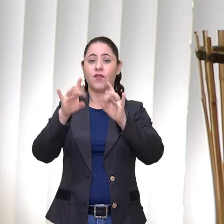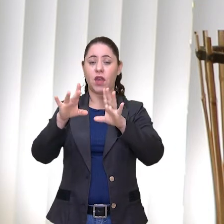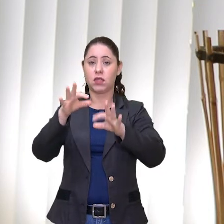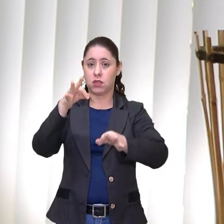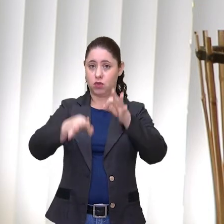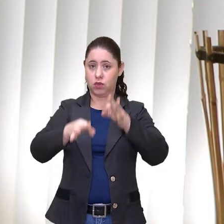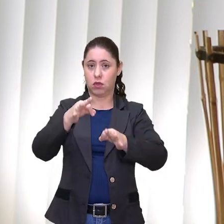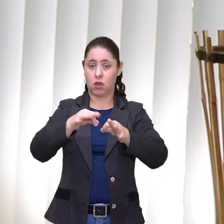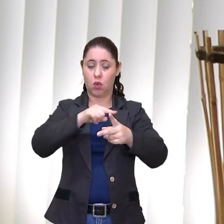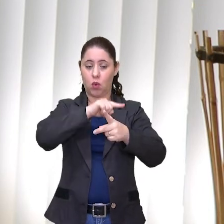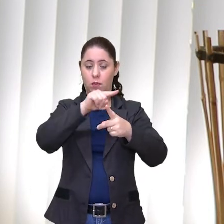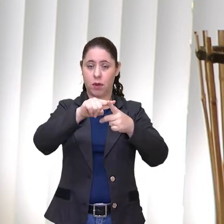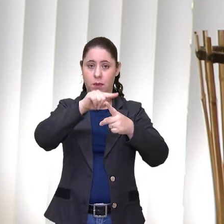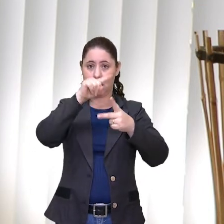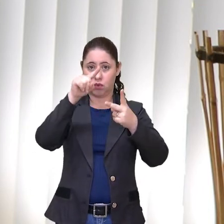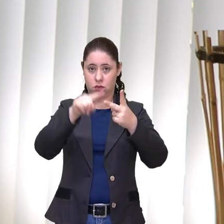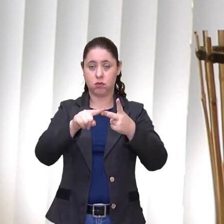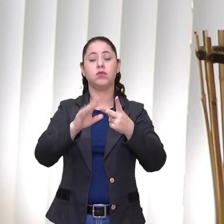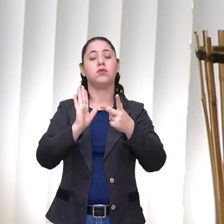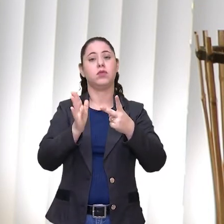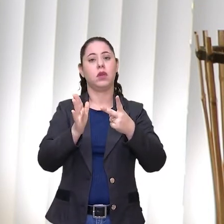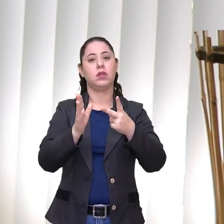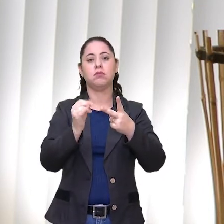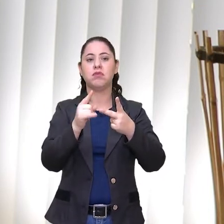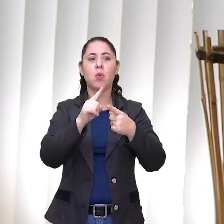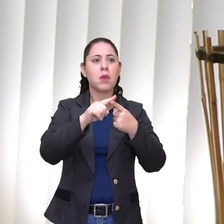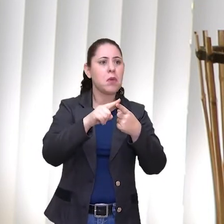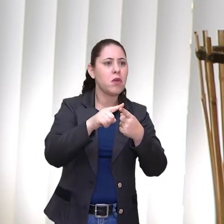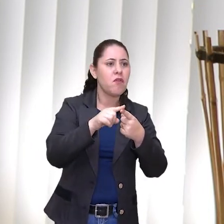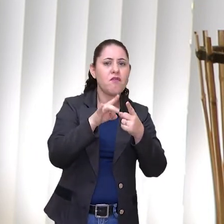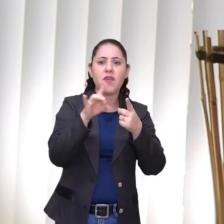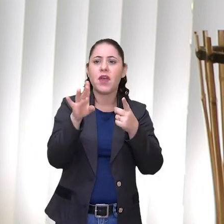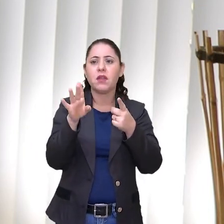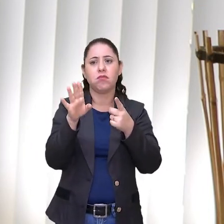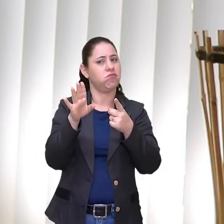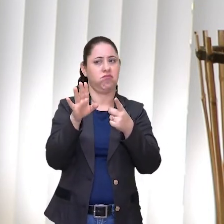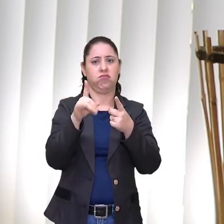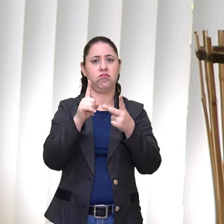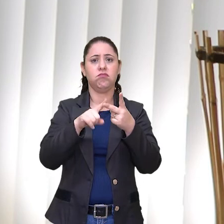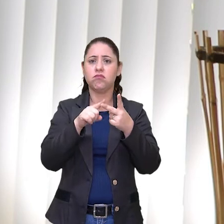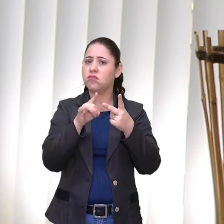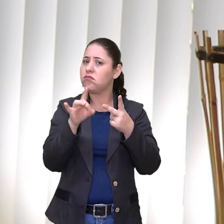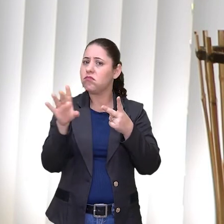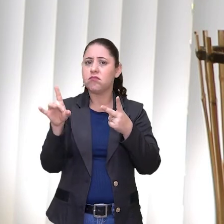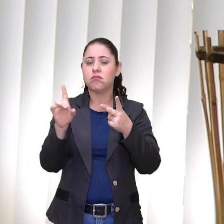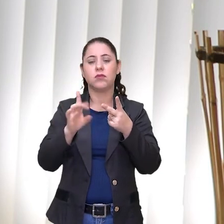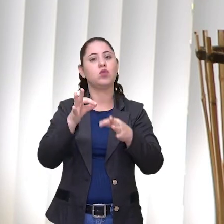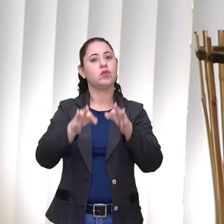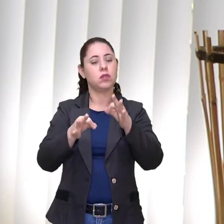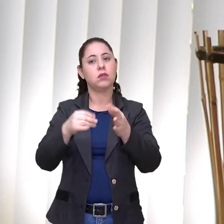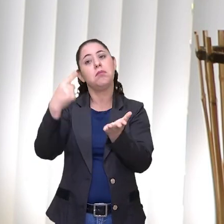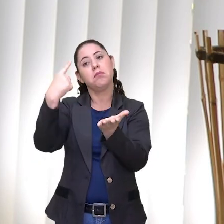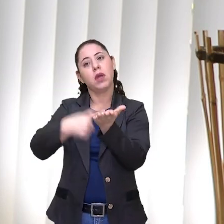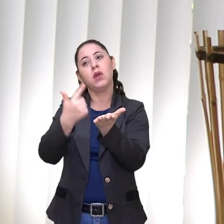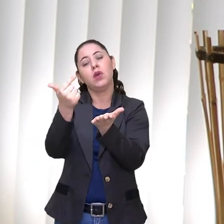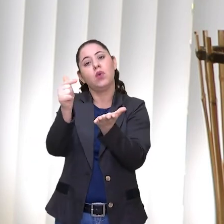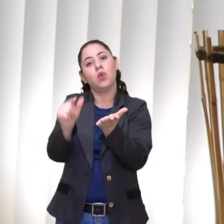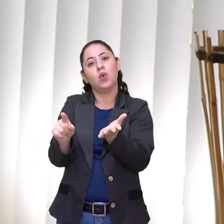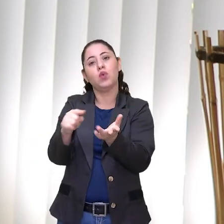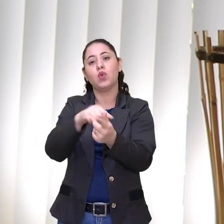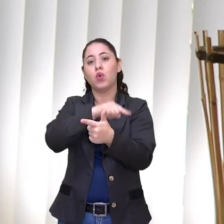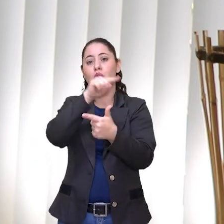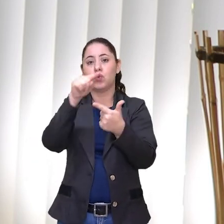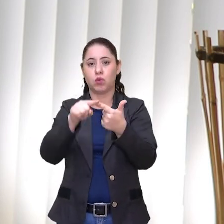no processo civil, você já agenda dois, o primeiro e o segundo. Se nenhum dos dois for positivo, o juiz pode